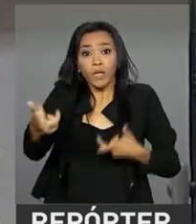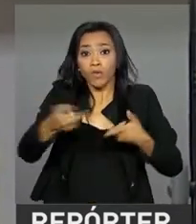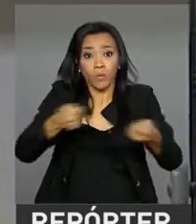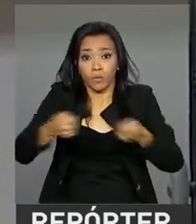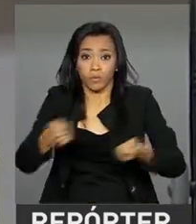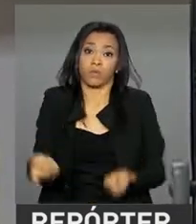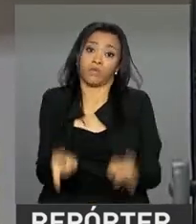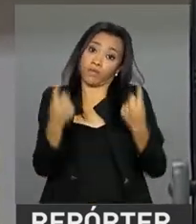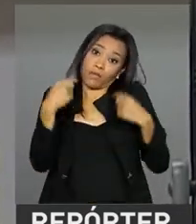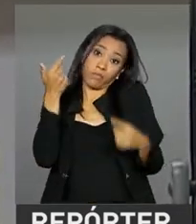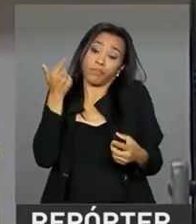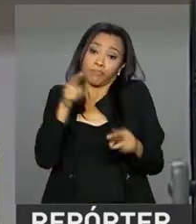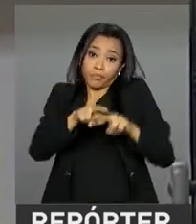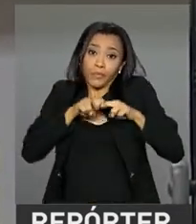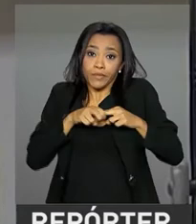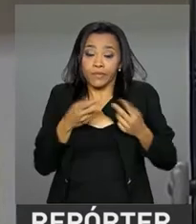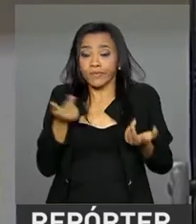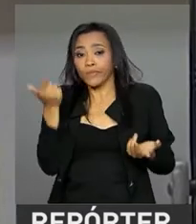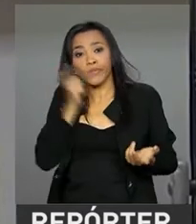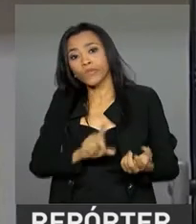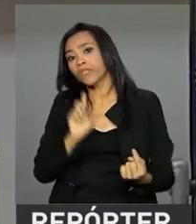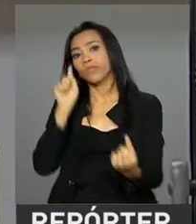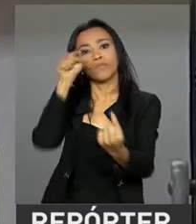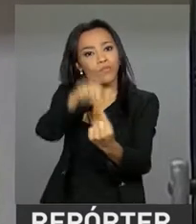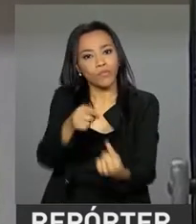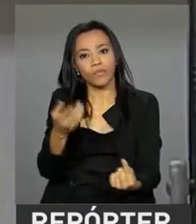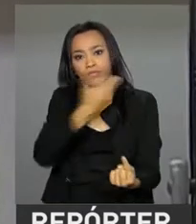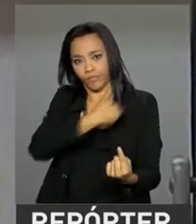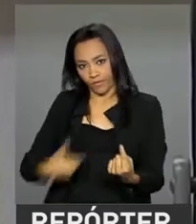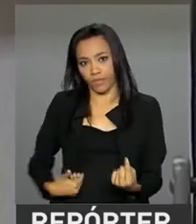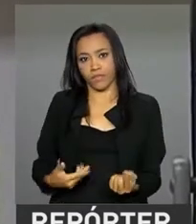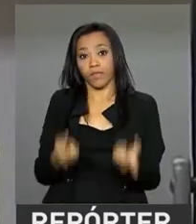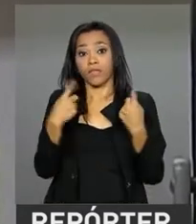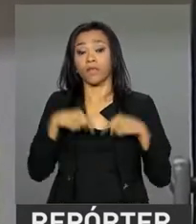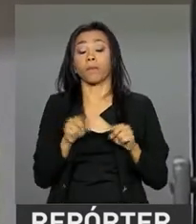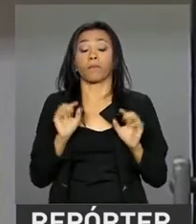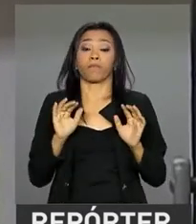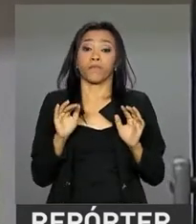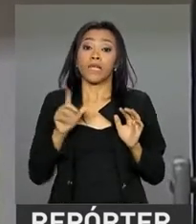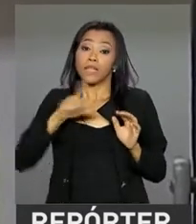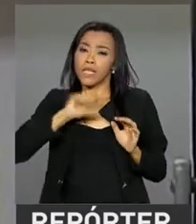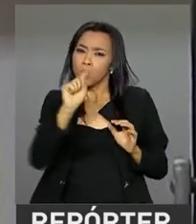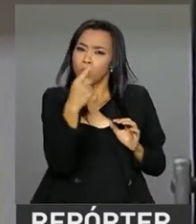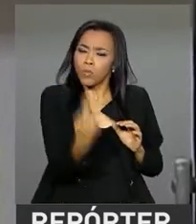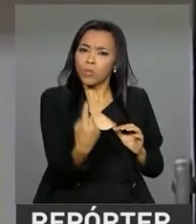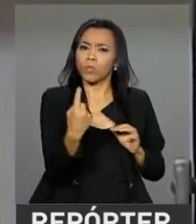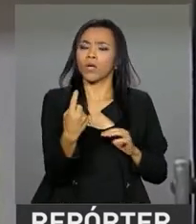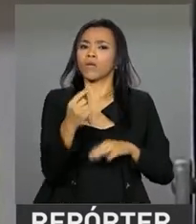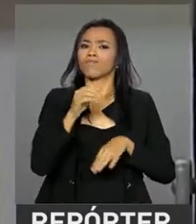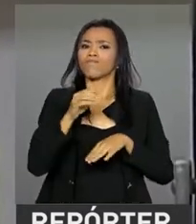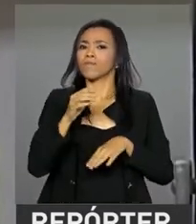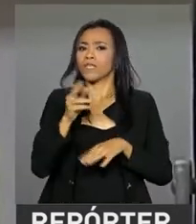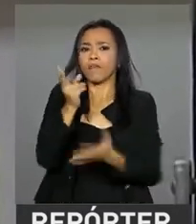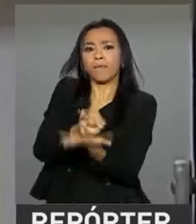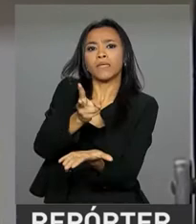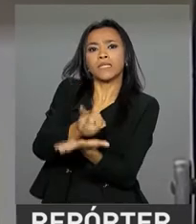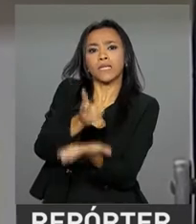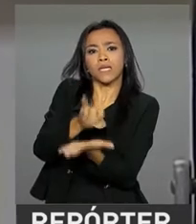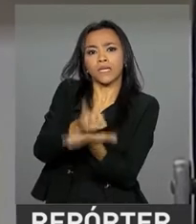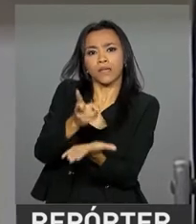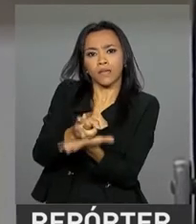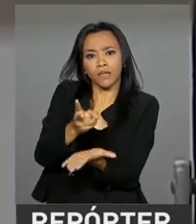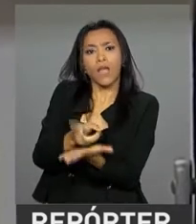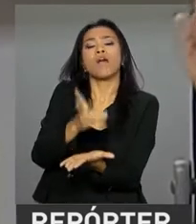então uma das coisas que nós temos dito sistematicamente é o seguinte tem uma decisão que não será alterada vamos